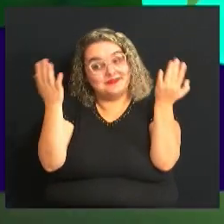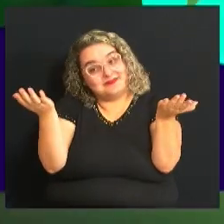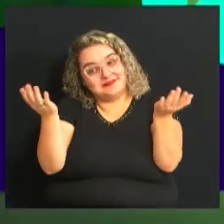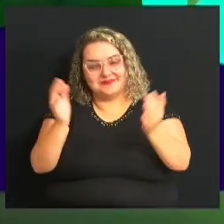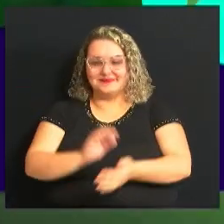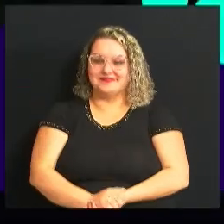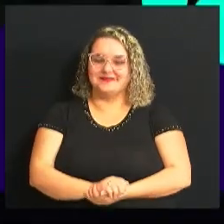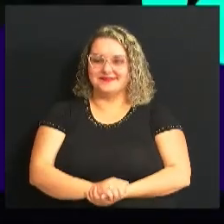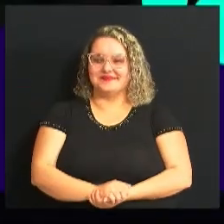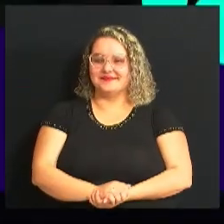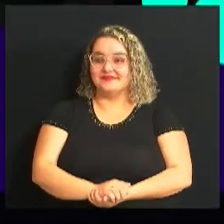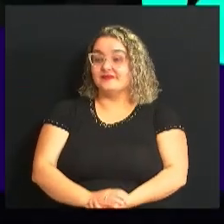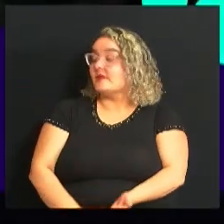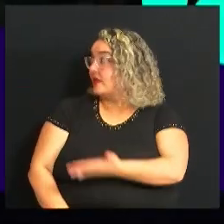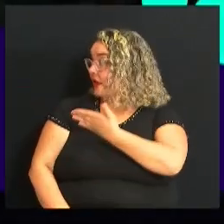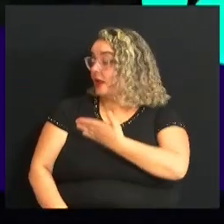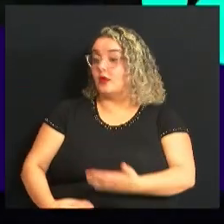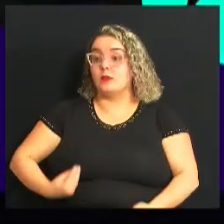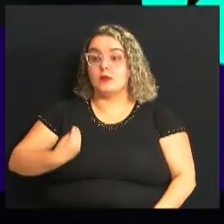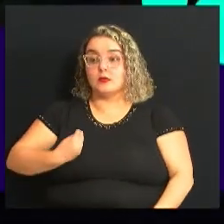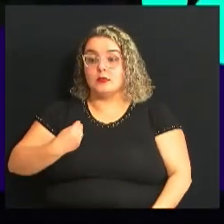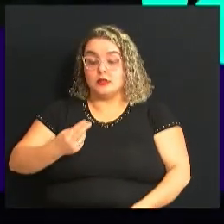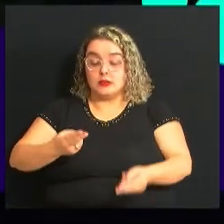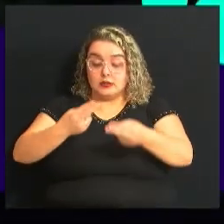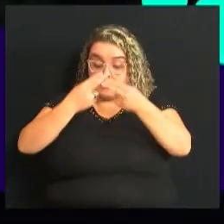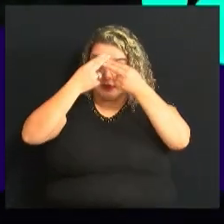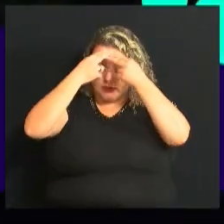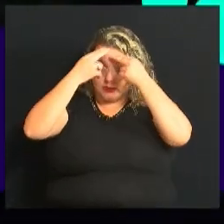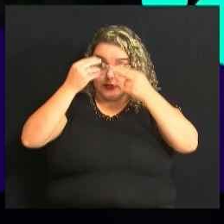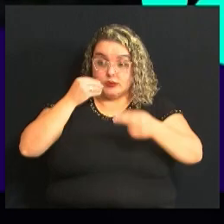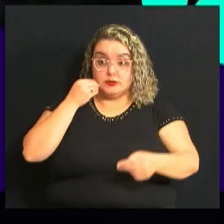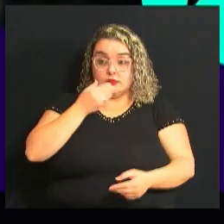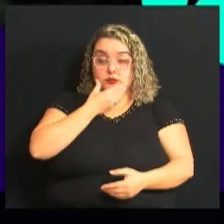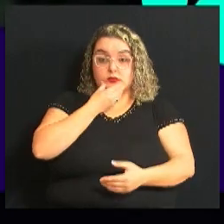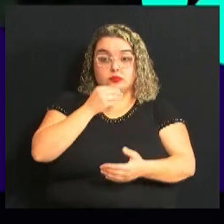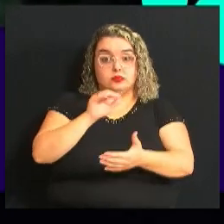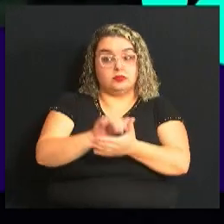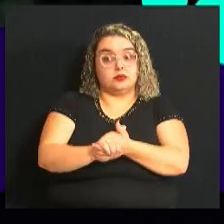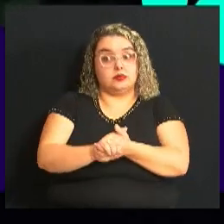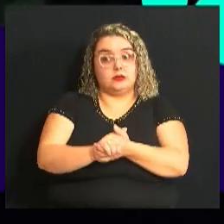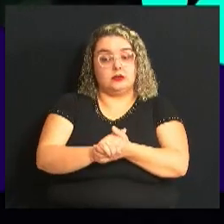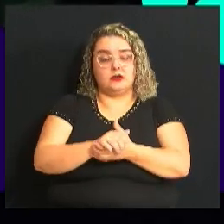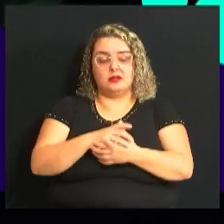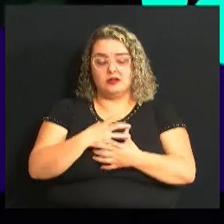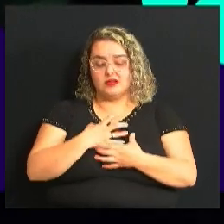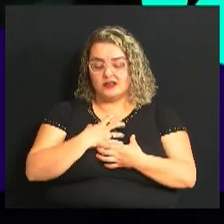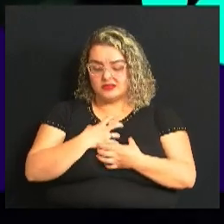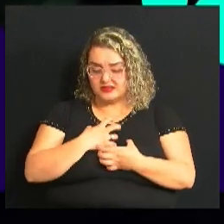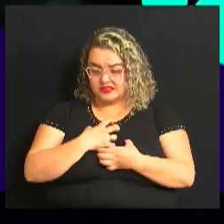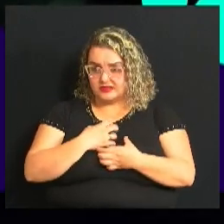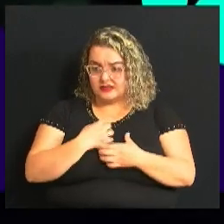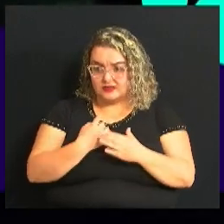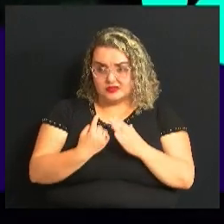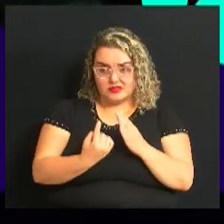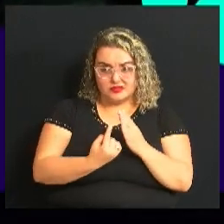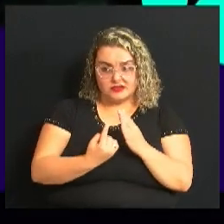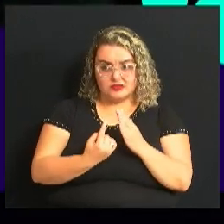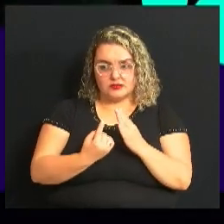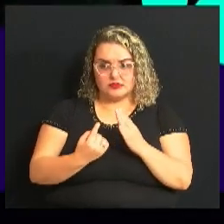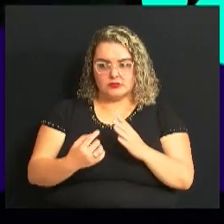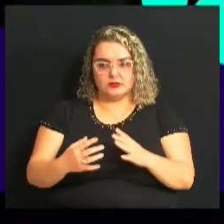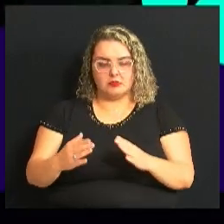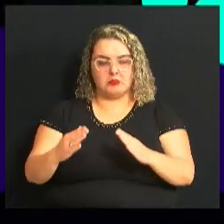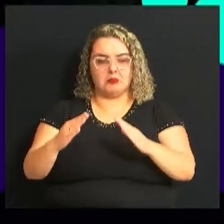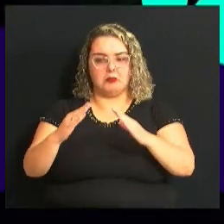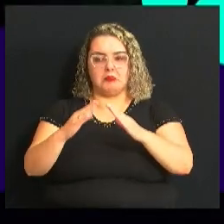Harper vivenciou uma experiência traumática com seu marido. Abalada, ela busca isolamento em uma bela propriedade no interior